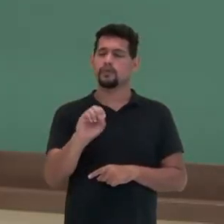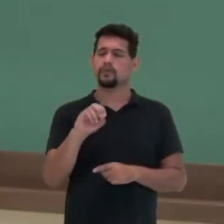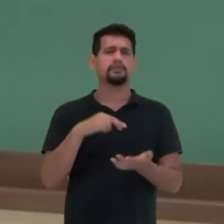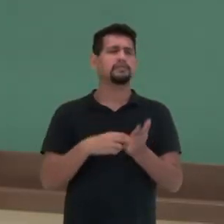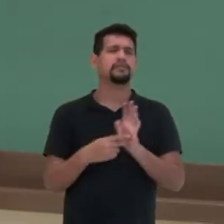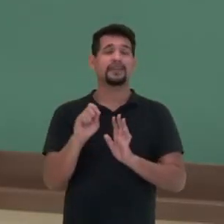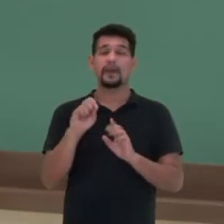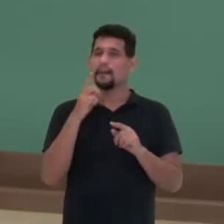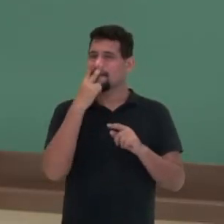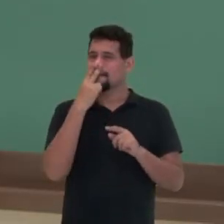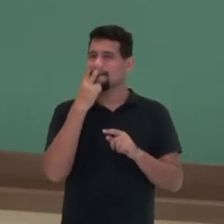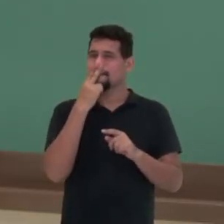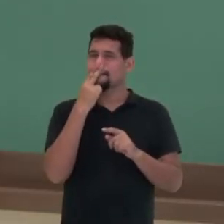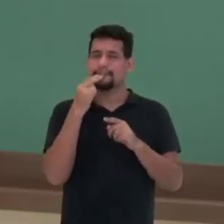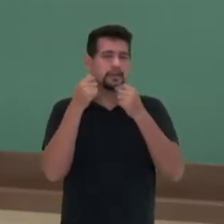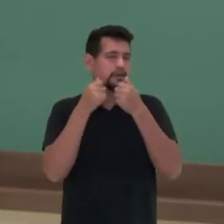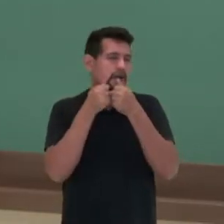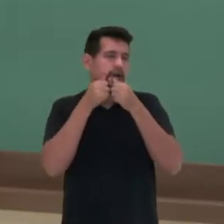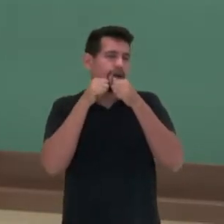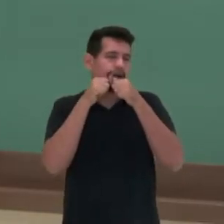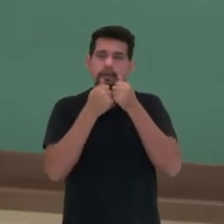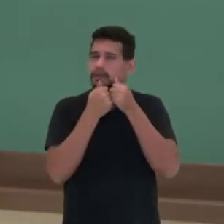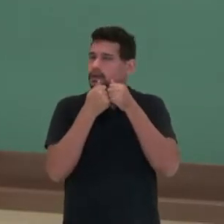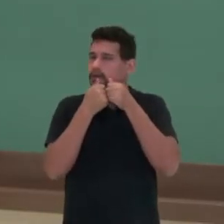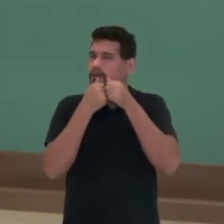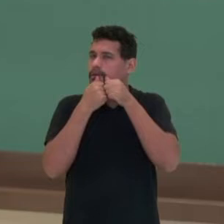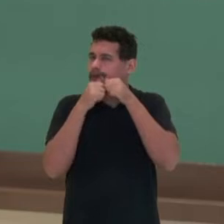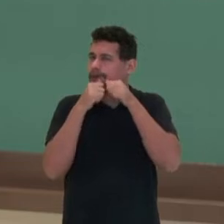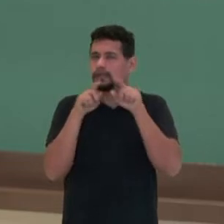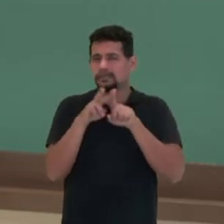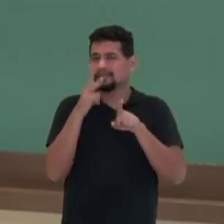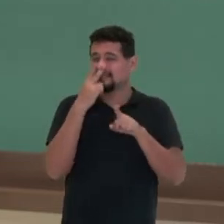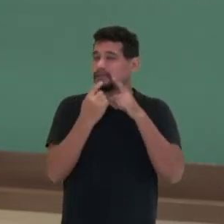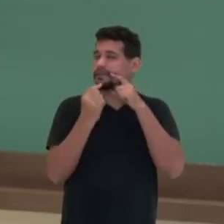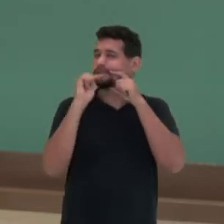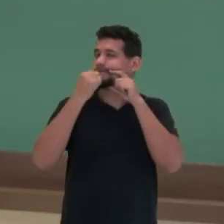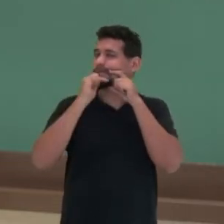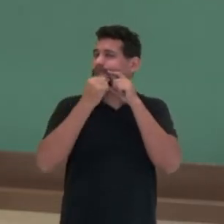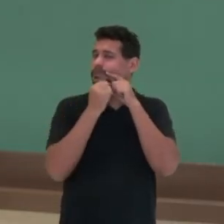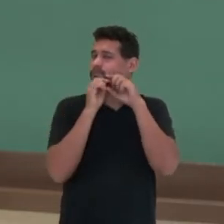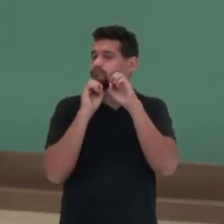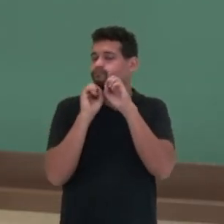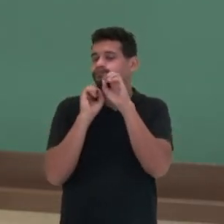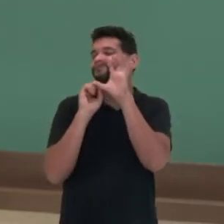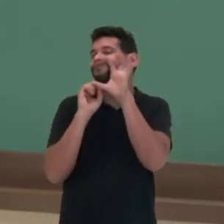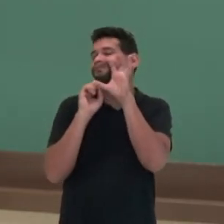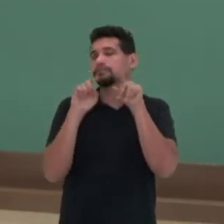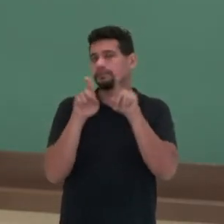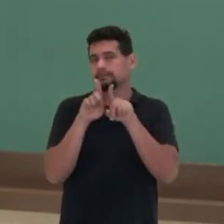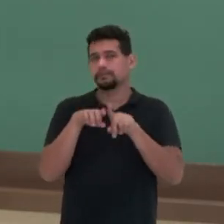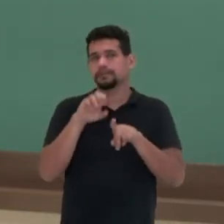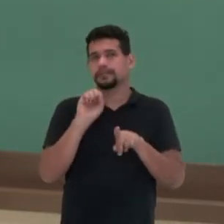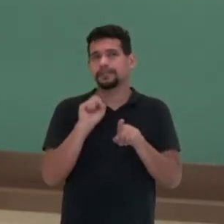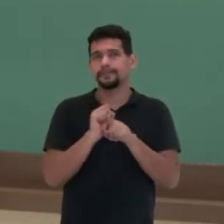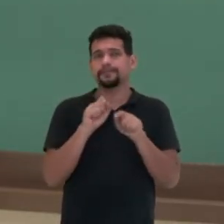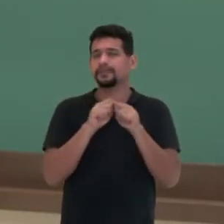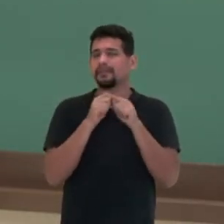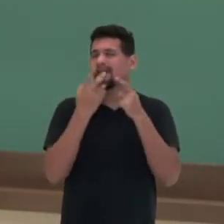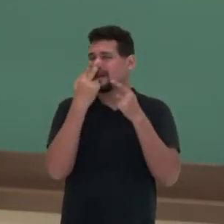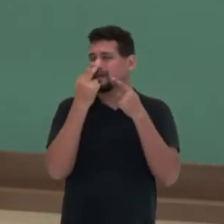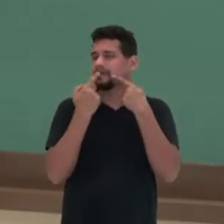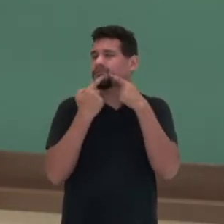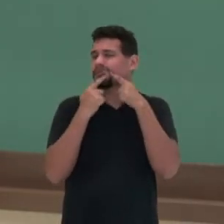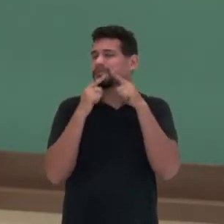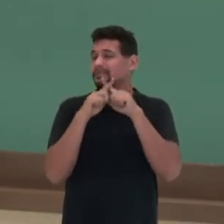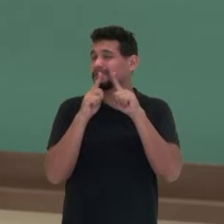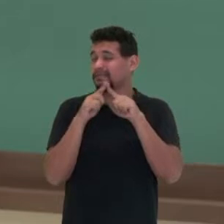uma espinha grande, né? O que acontece? As bactérias entram nessa camada mais profunda e formam essa reação, né? Formando esses abscessos. Então,